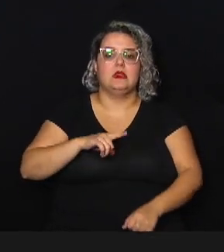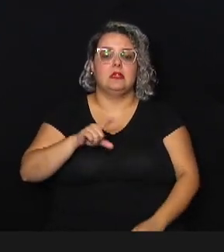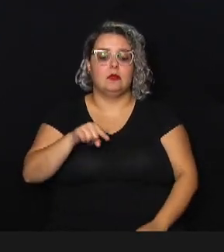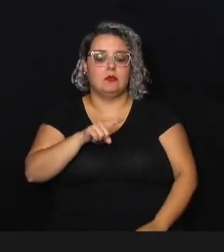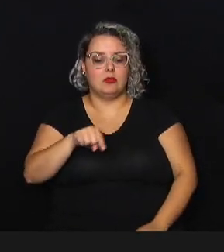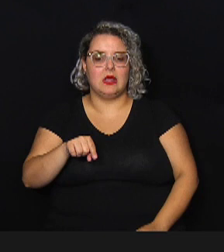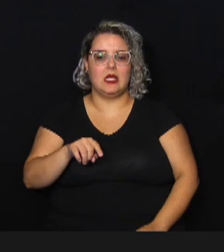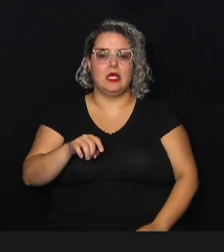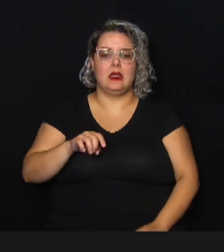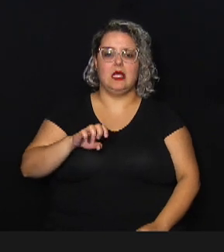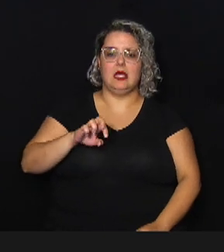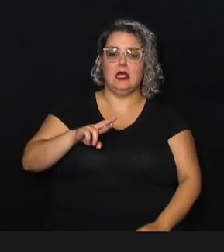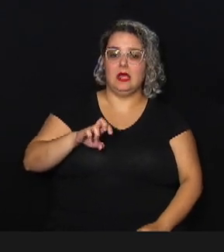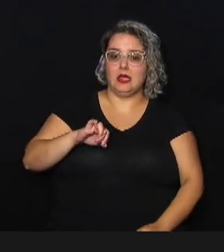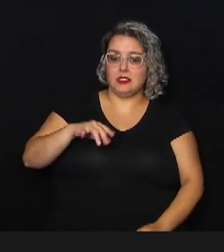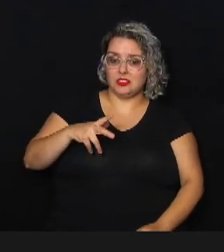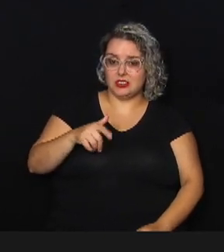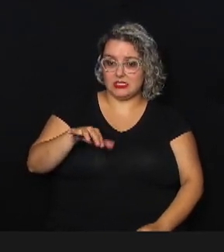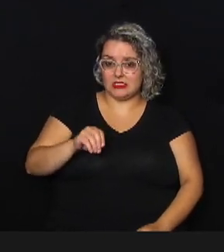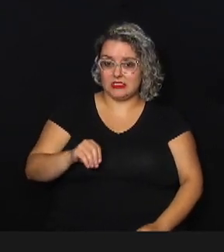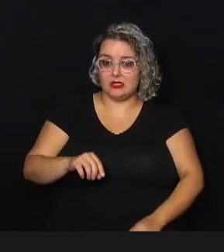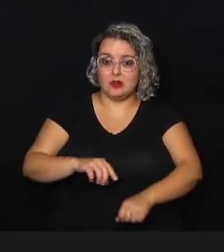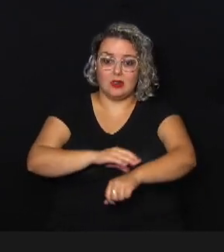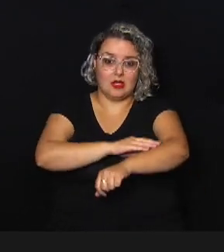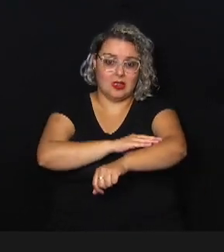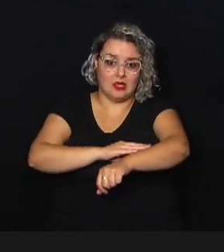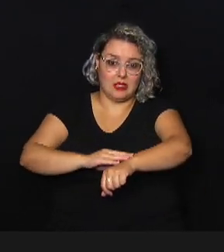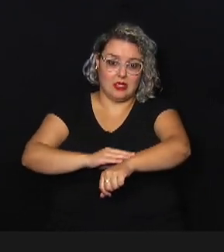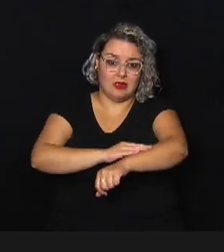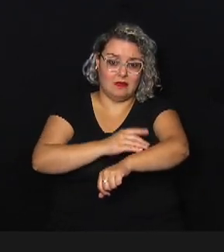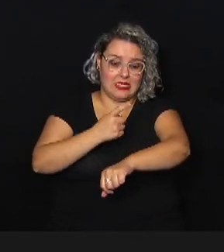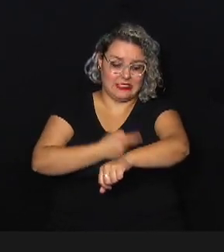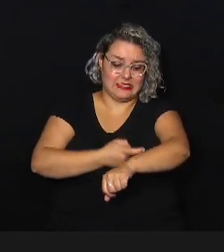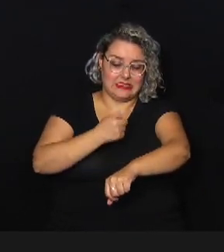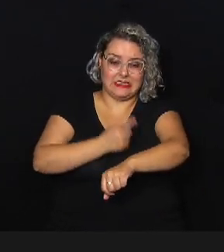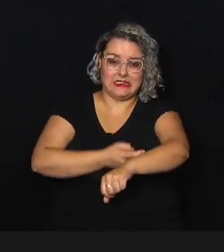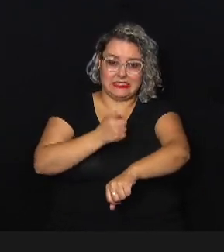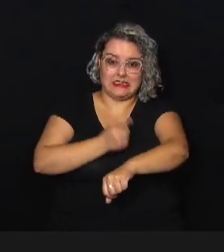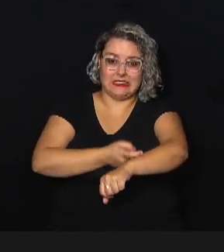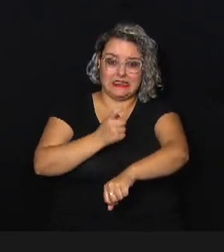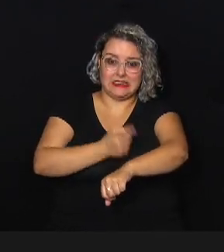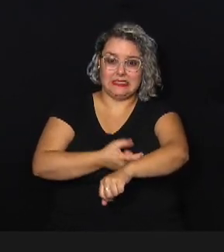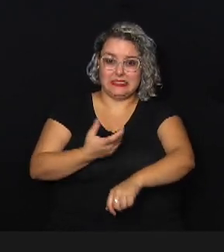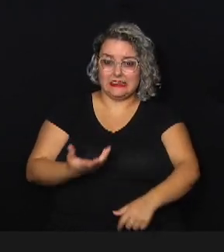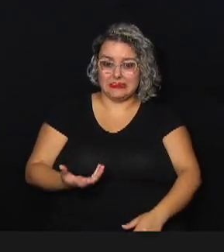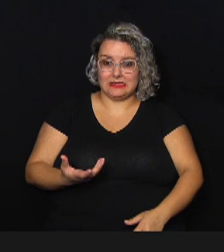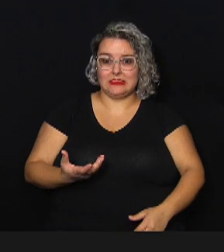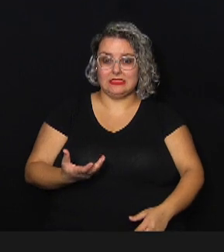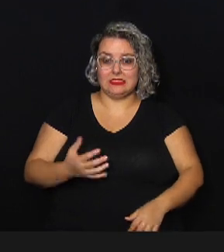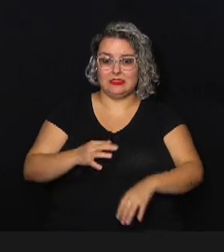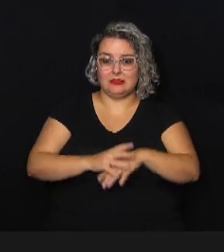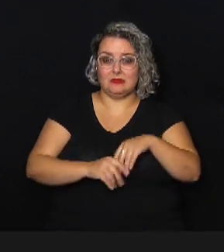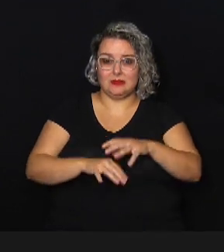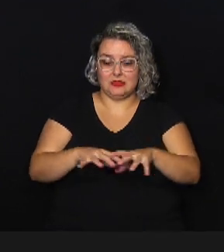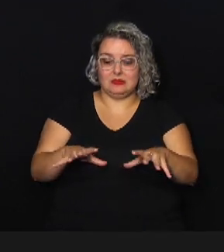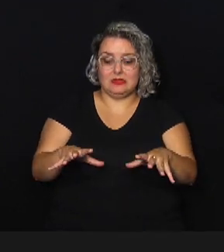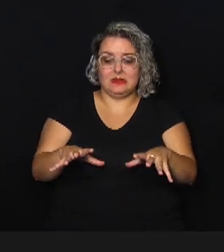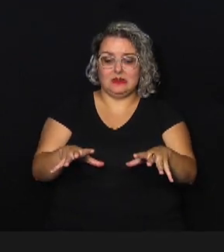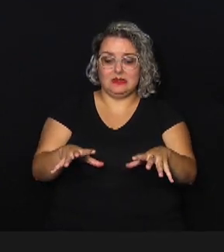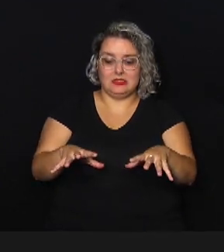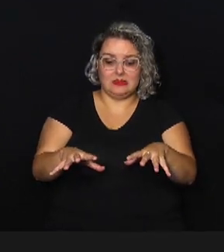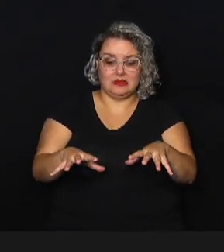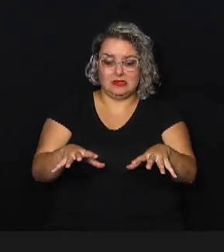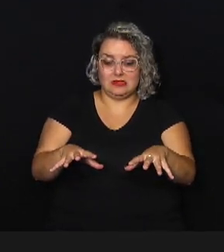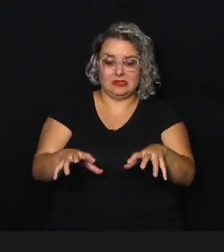de pele, que acomete, a pele fica dura, o paciente então acomete as mãos, né, o movimentar das